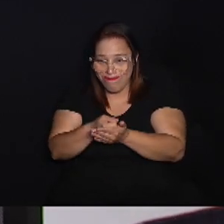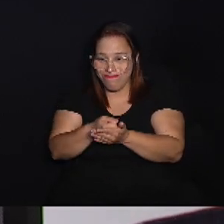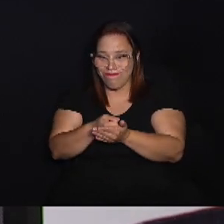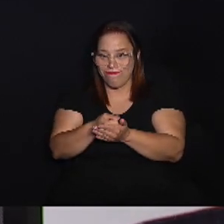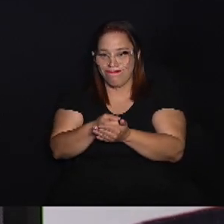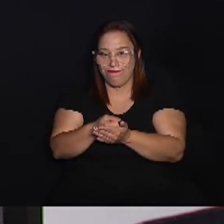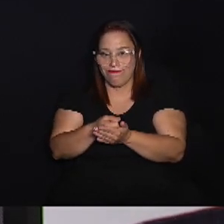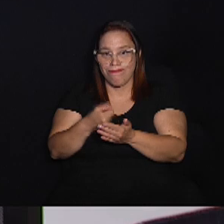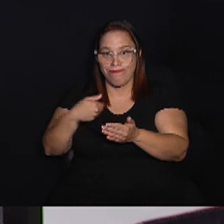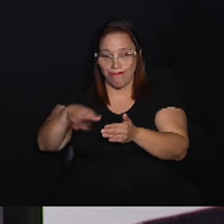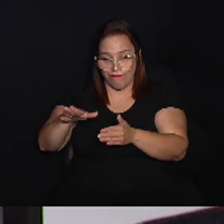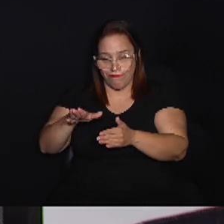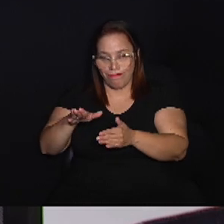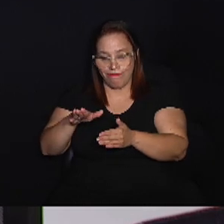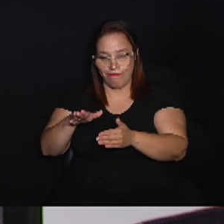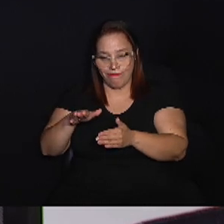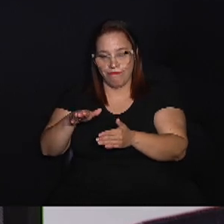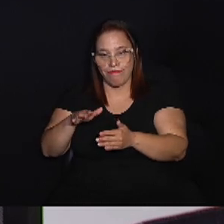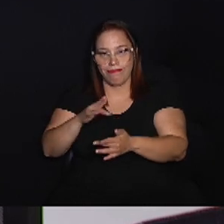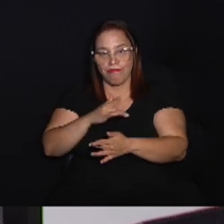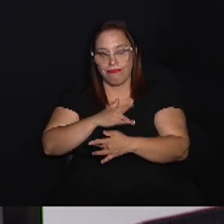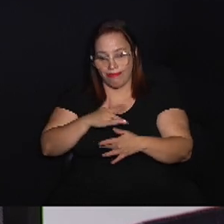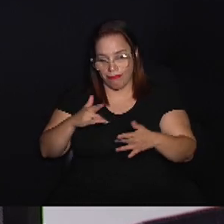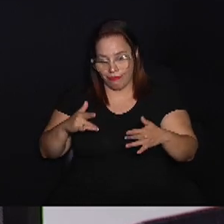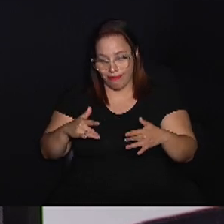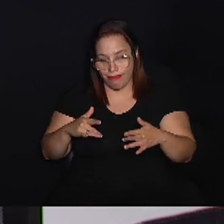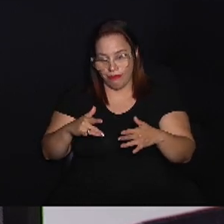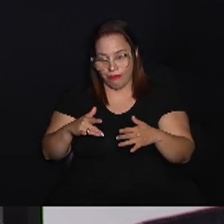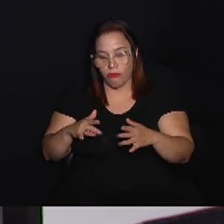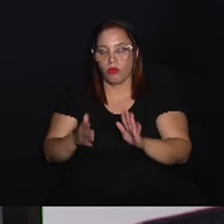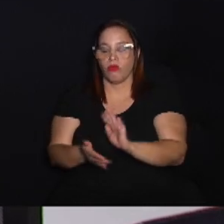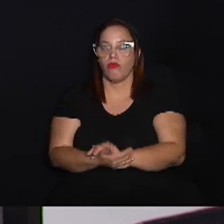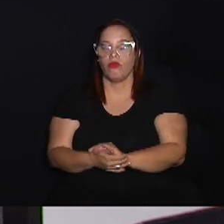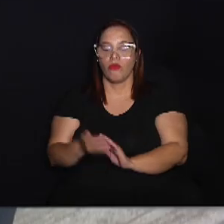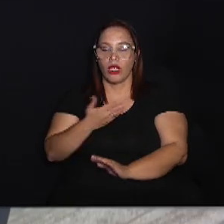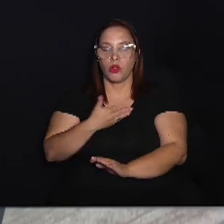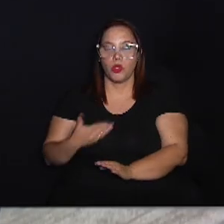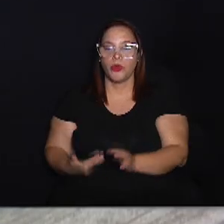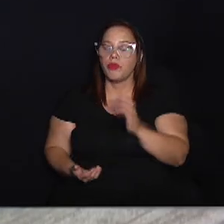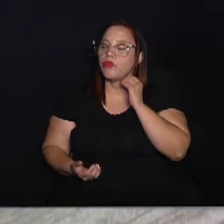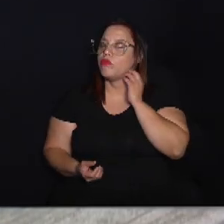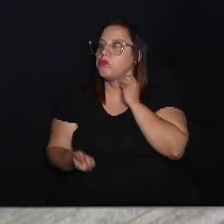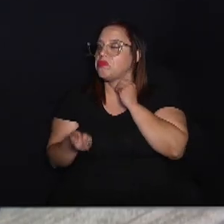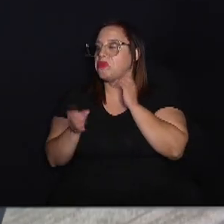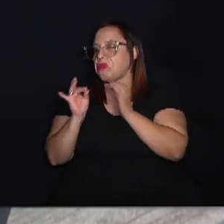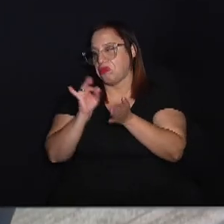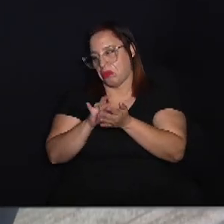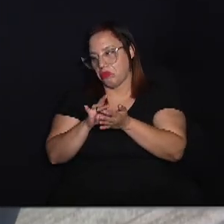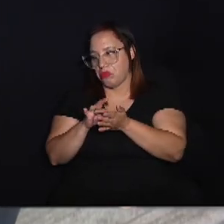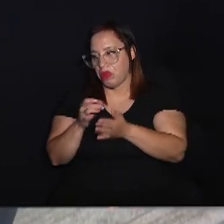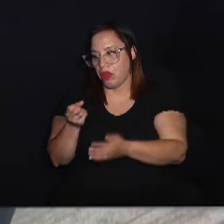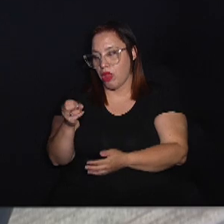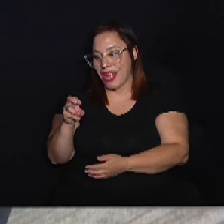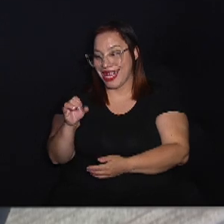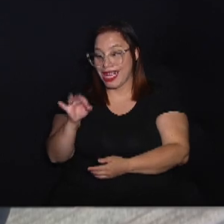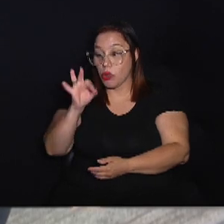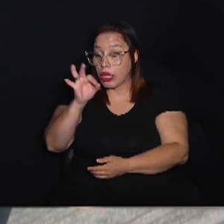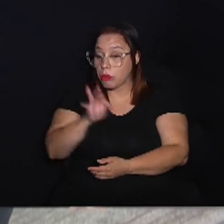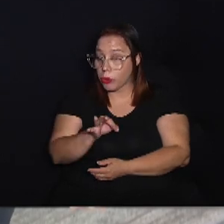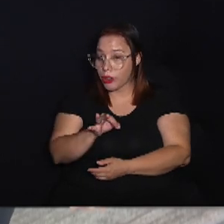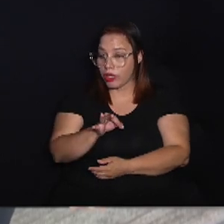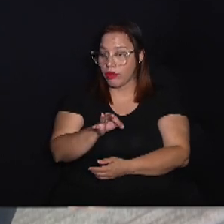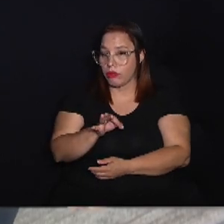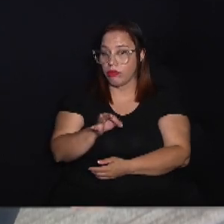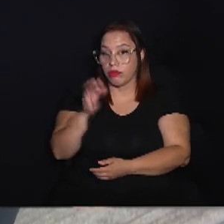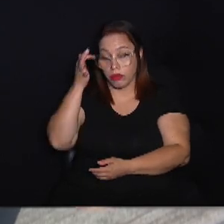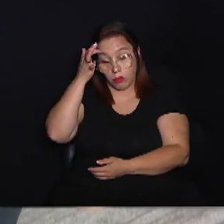obrigatoriamente, tem que ser direcionado para ações da saúde pública. De fato, o mínimo é 50%